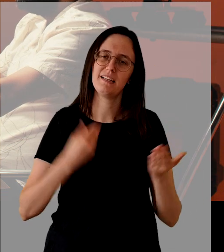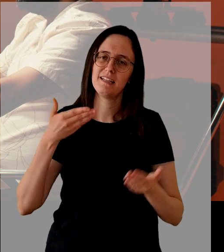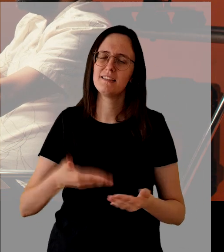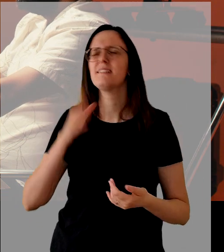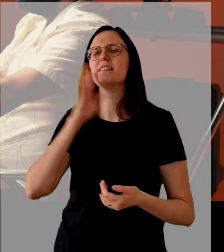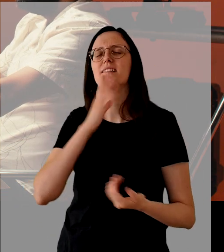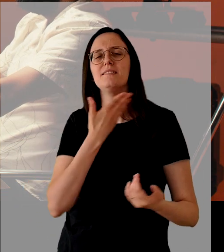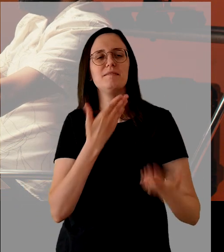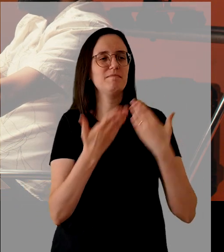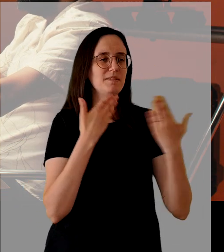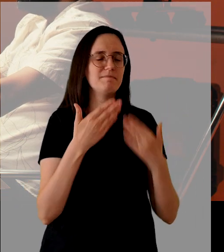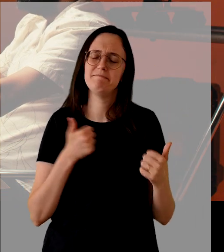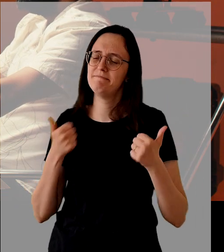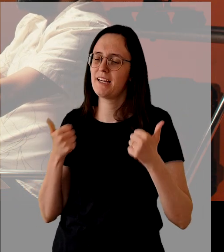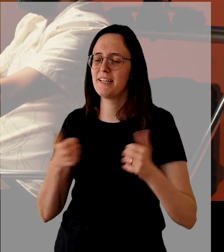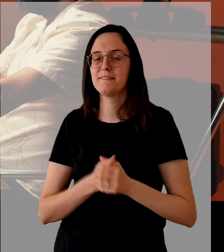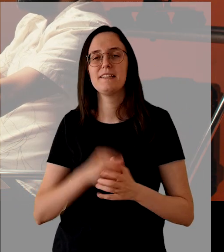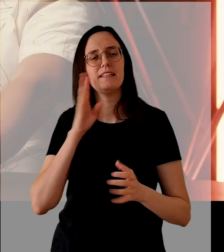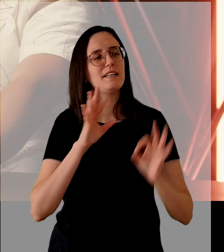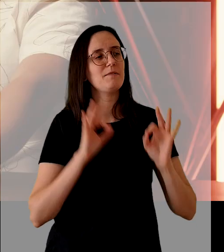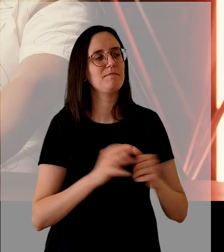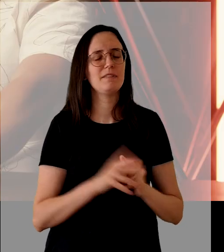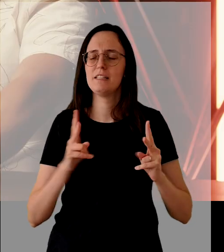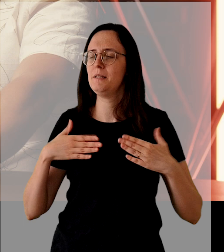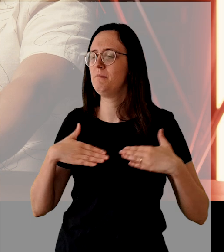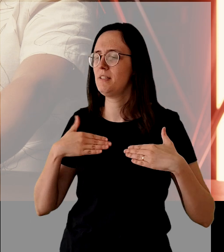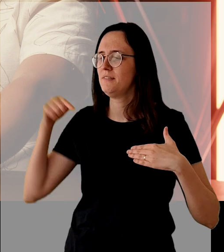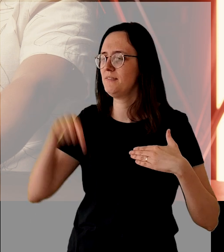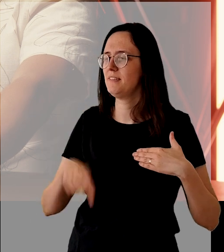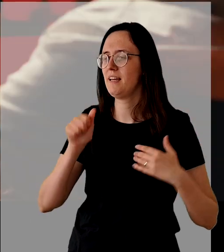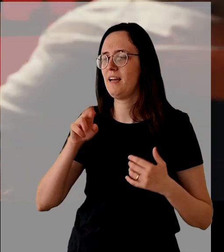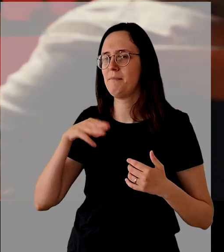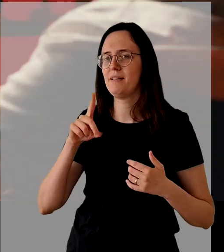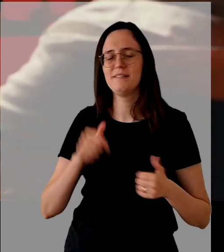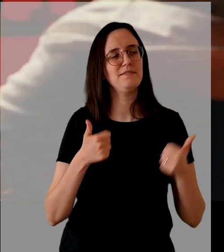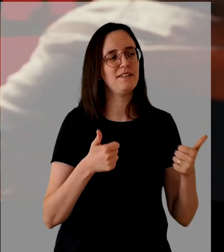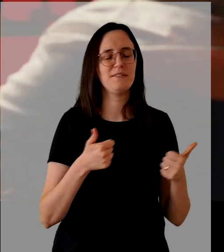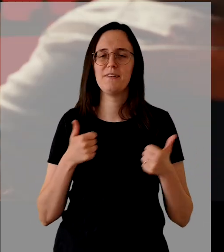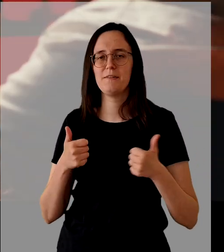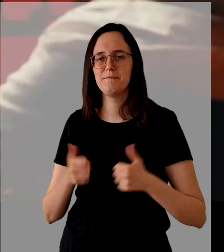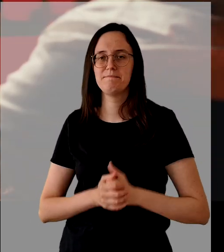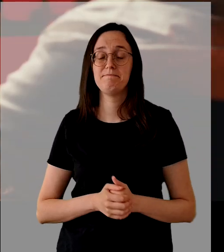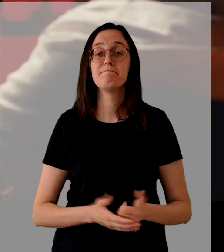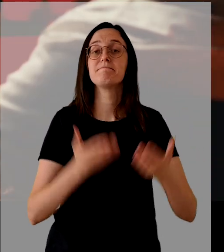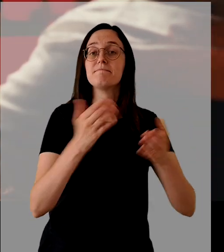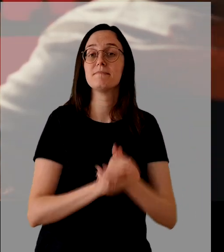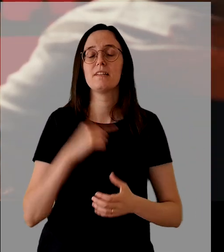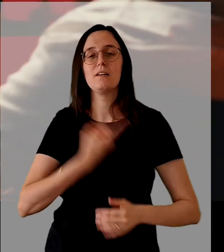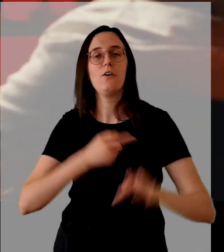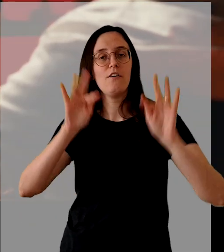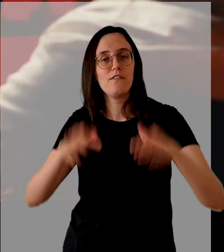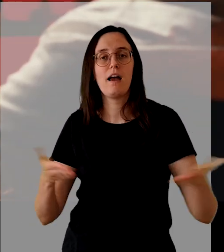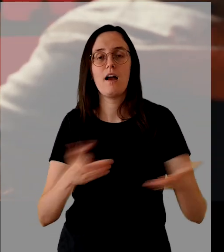Foi bem legal esse bate-papo. Bacana. Obrigado mesmo. Sempre um prazer estar aqui na Armada. Valeu mesmo. Bacana. É isso aí, pessoal. A gente